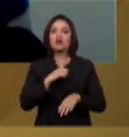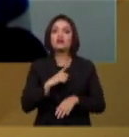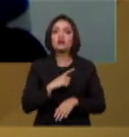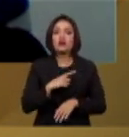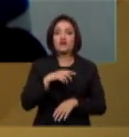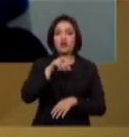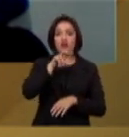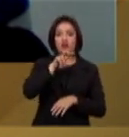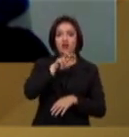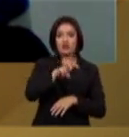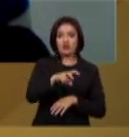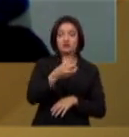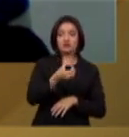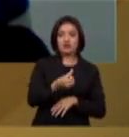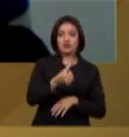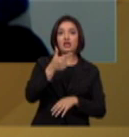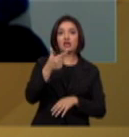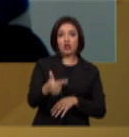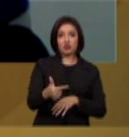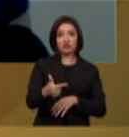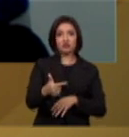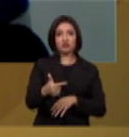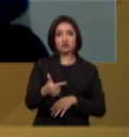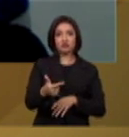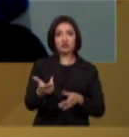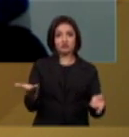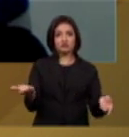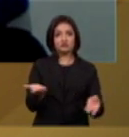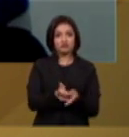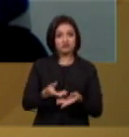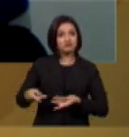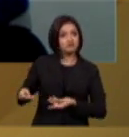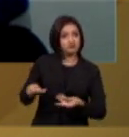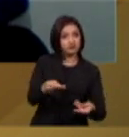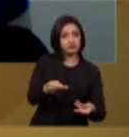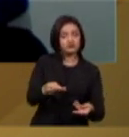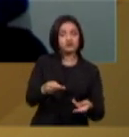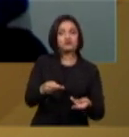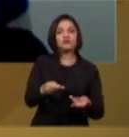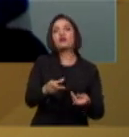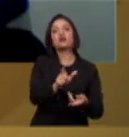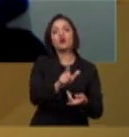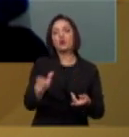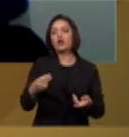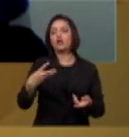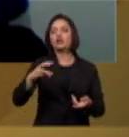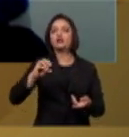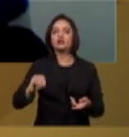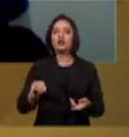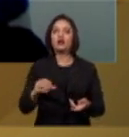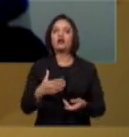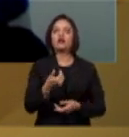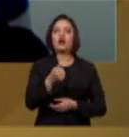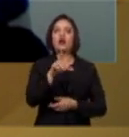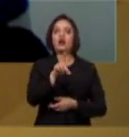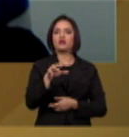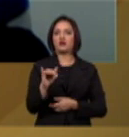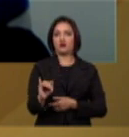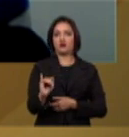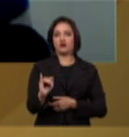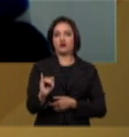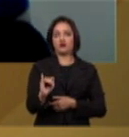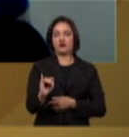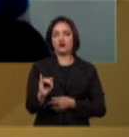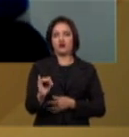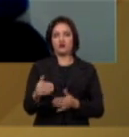foram 562 manifestações, dentre elas, 30 ajuizamentos de ações diretas de